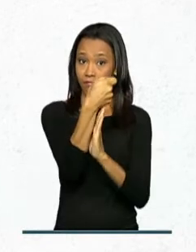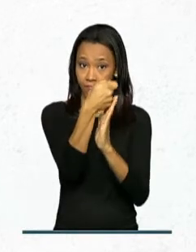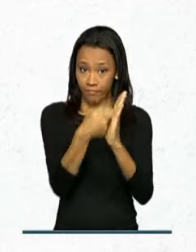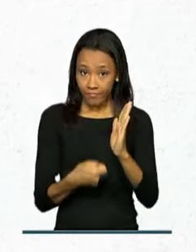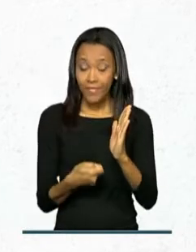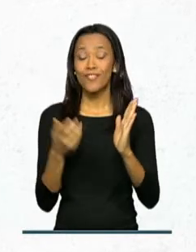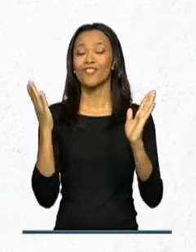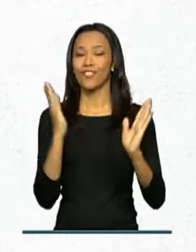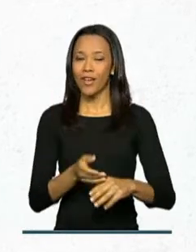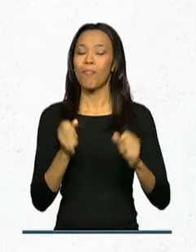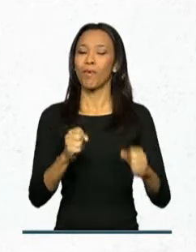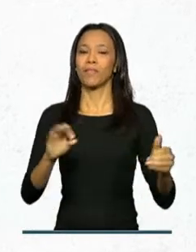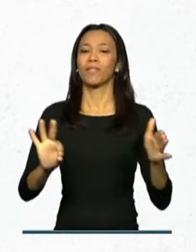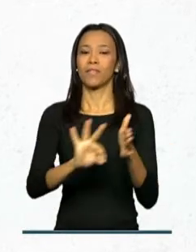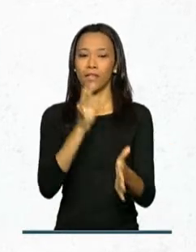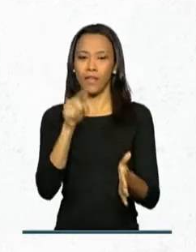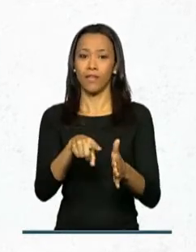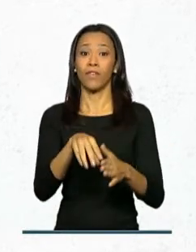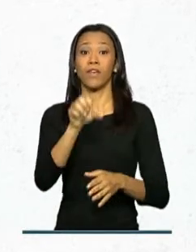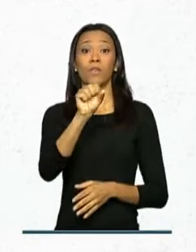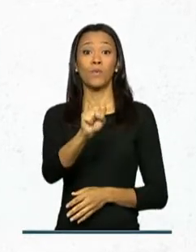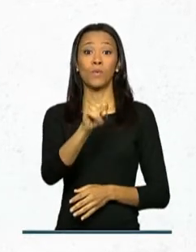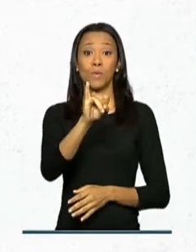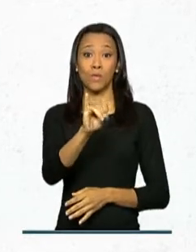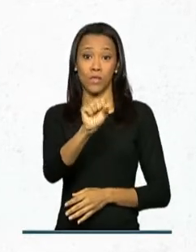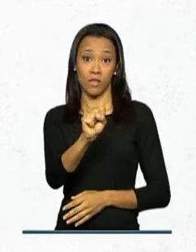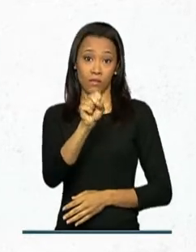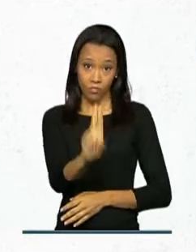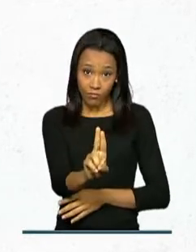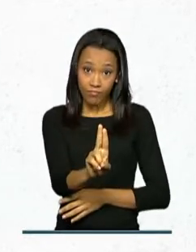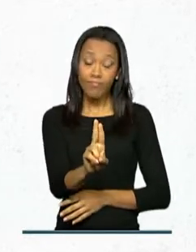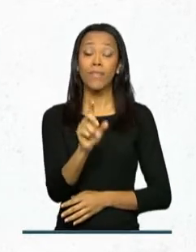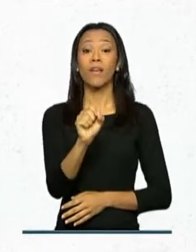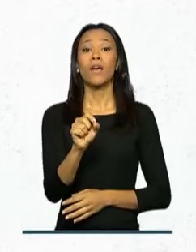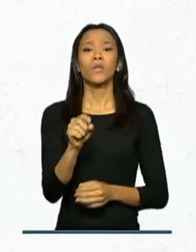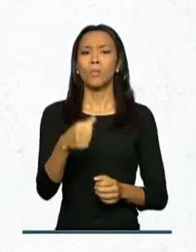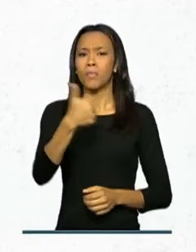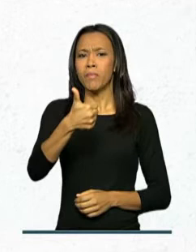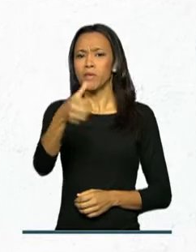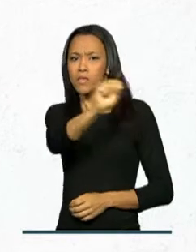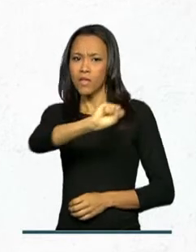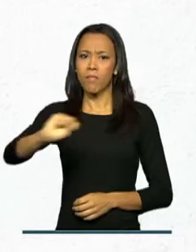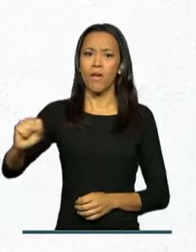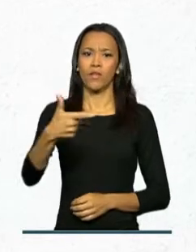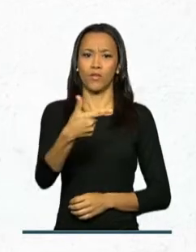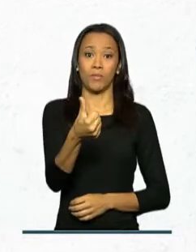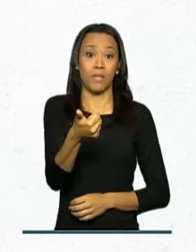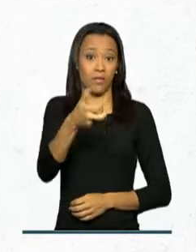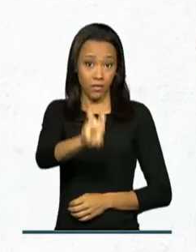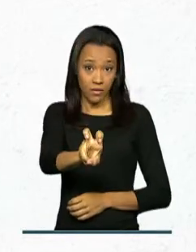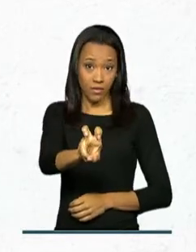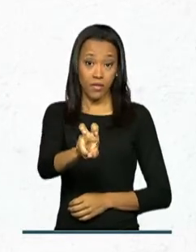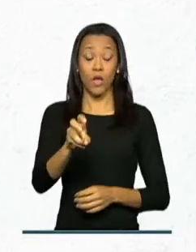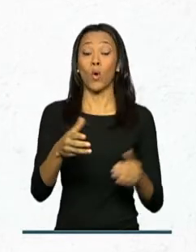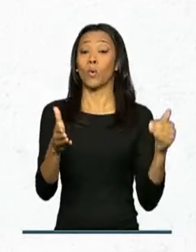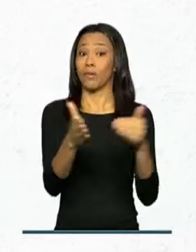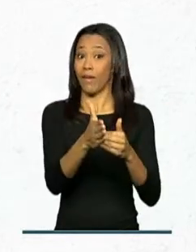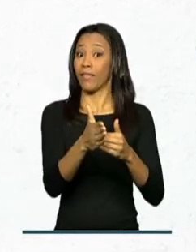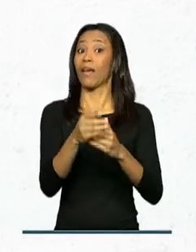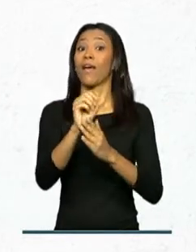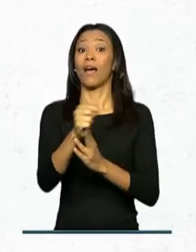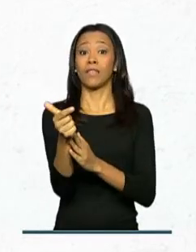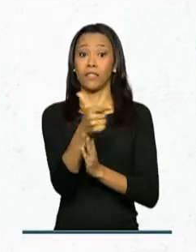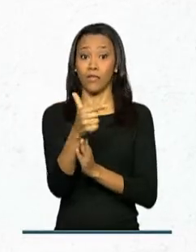redação, já pode se inscrever no Sistema de Seleção Unificada, SISU, do primeiro semestre de 2015. O prazo vai até